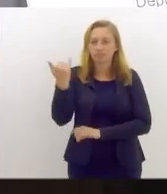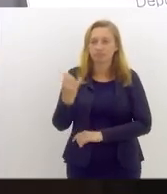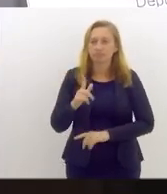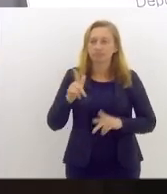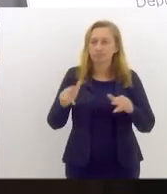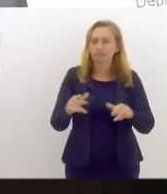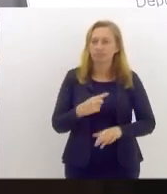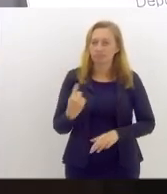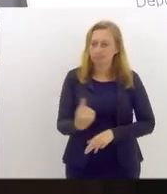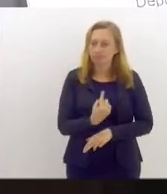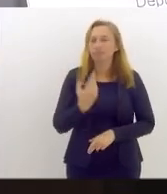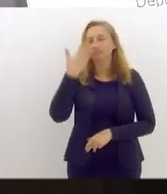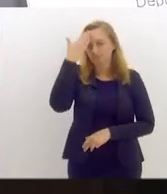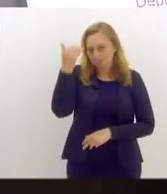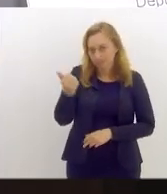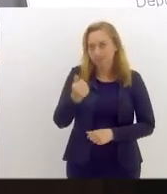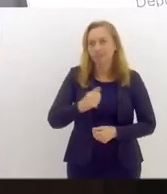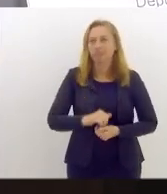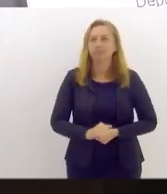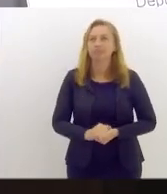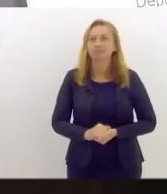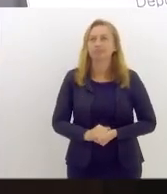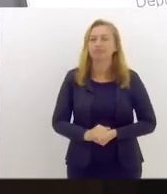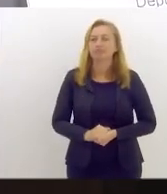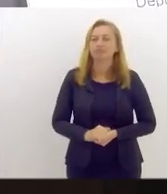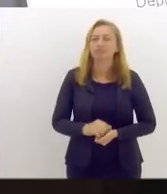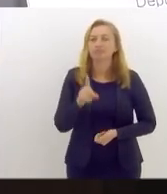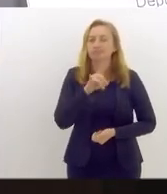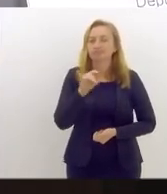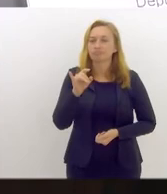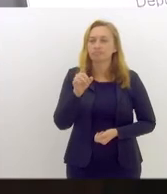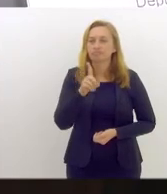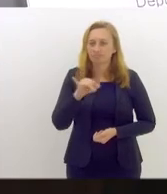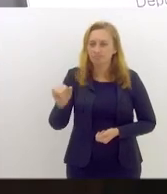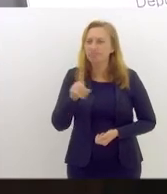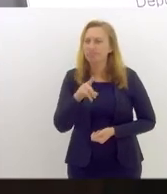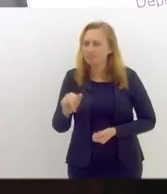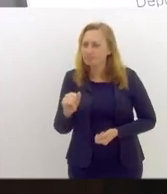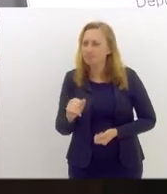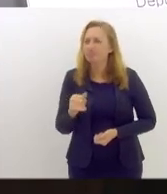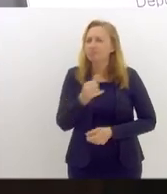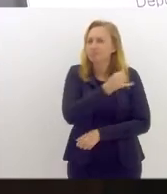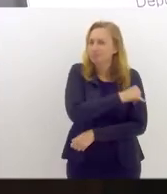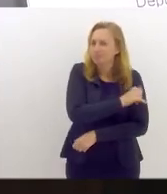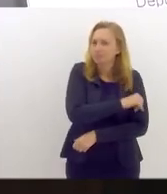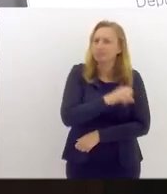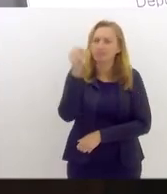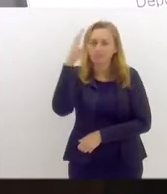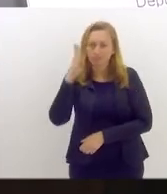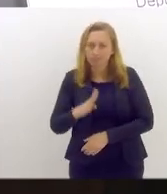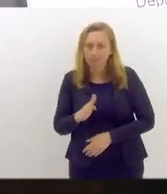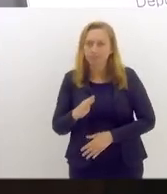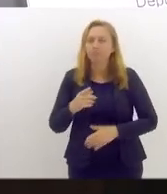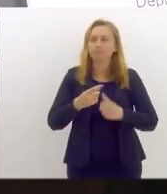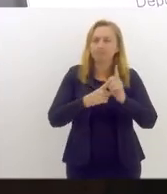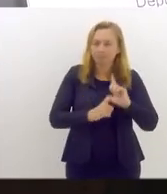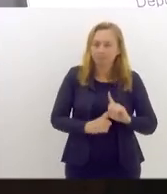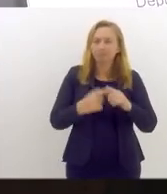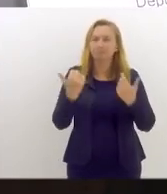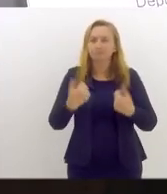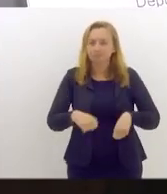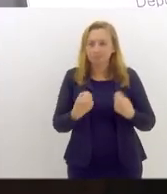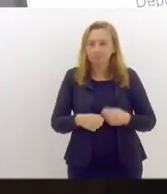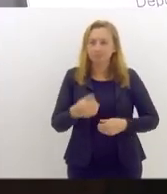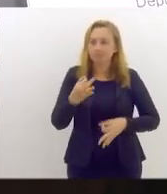nós a gente sabe que esse o dia a dia e o Rio de Janeiro como o Brasil depende precisa muito